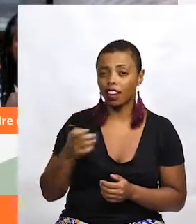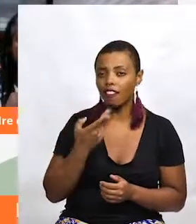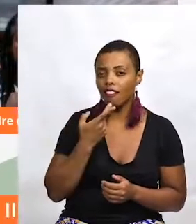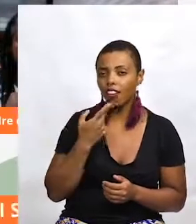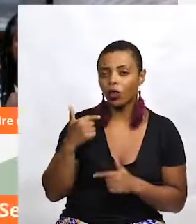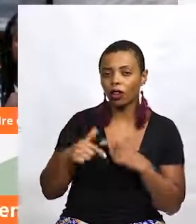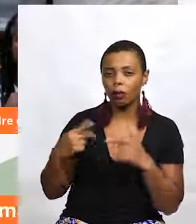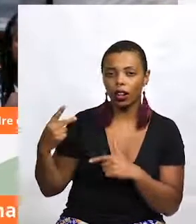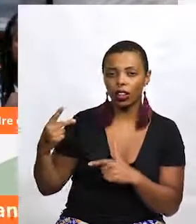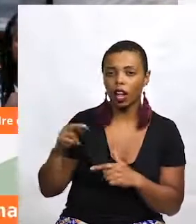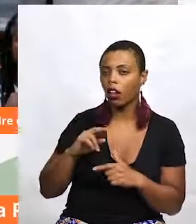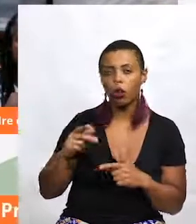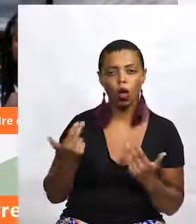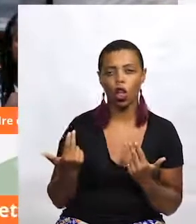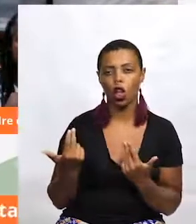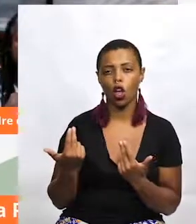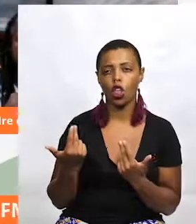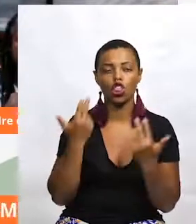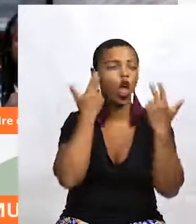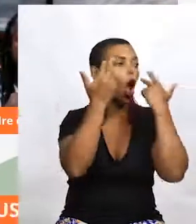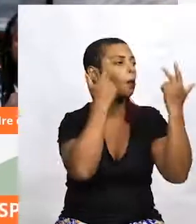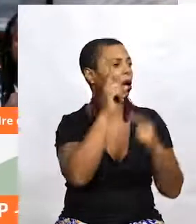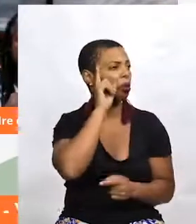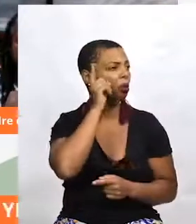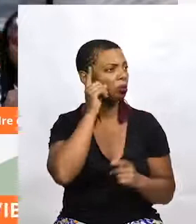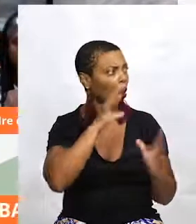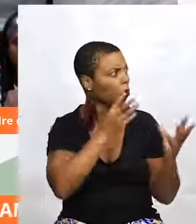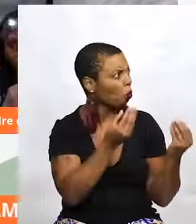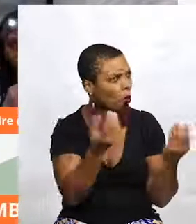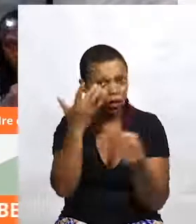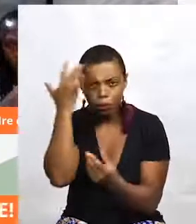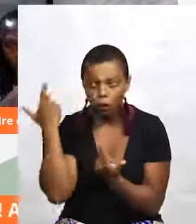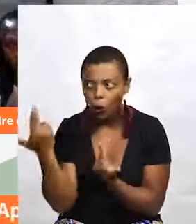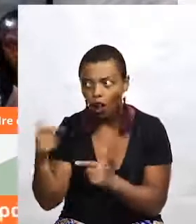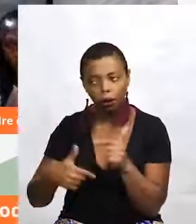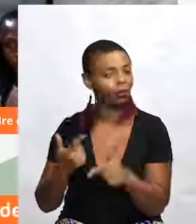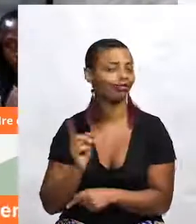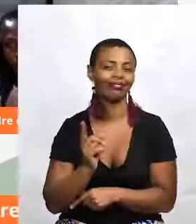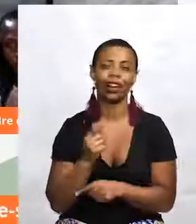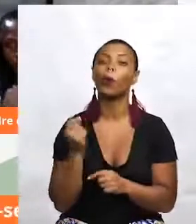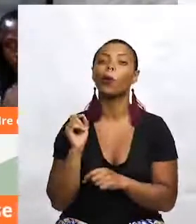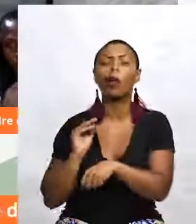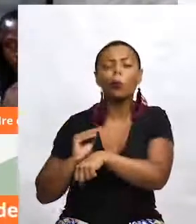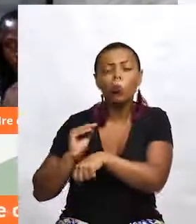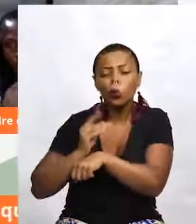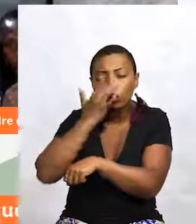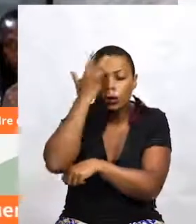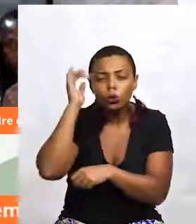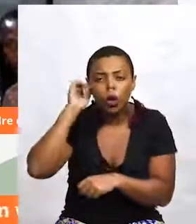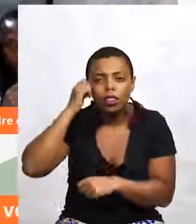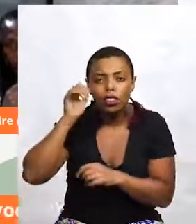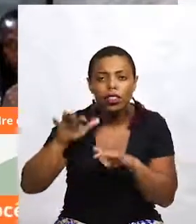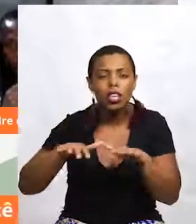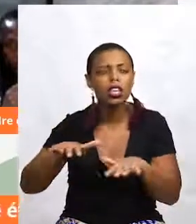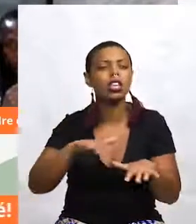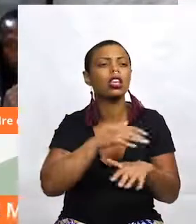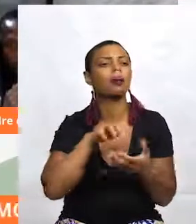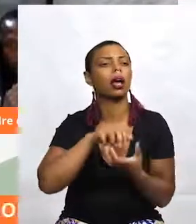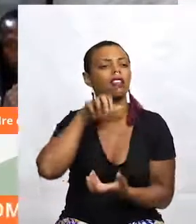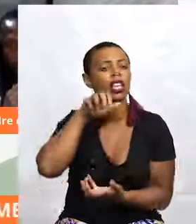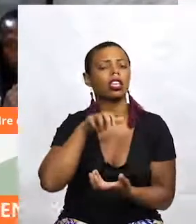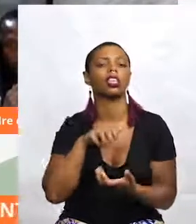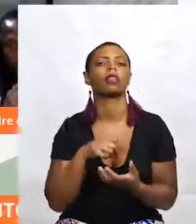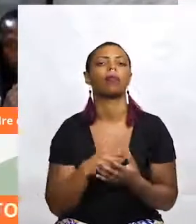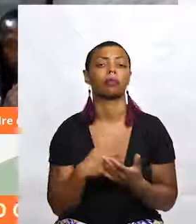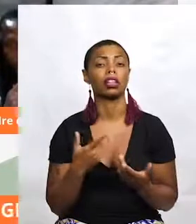né, que não é algo comum, que a gente não vê no dia a dia, né, esse cuidado, né, com a pessoa negra, na fisioterapia, o que a professora Sônia colocou